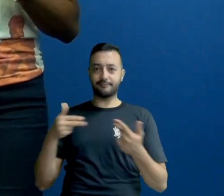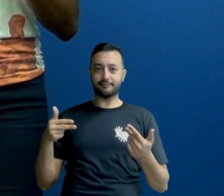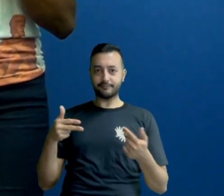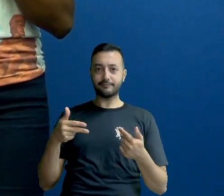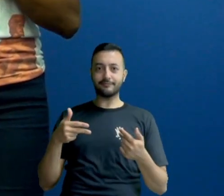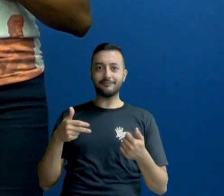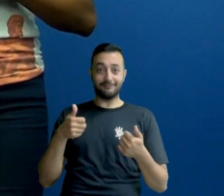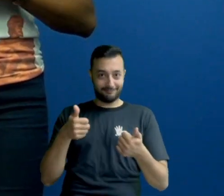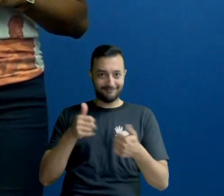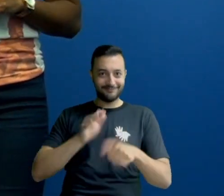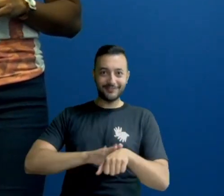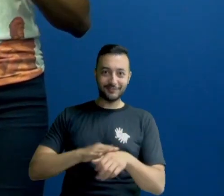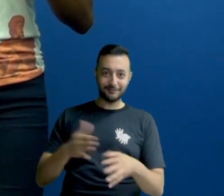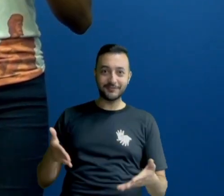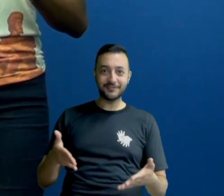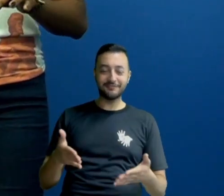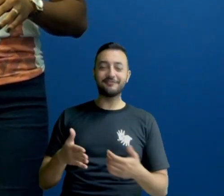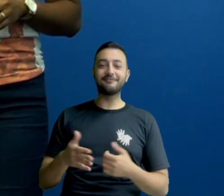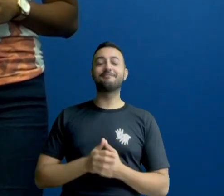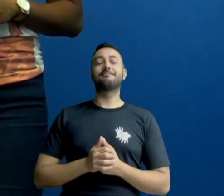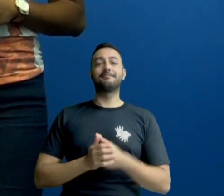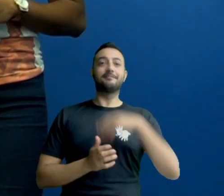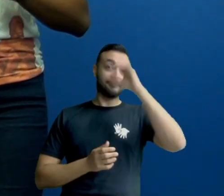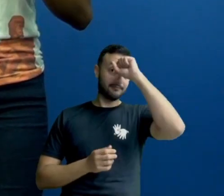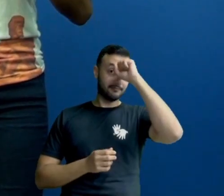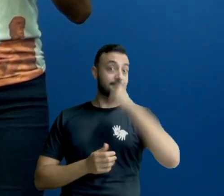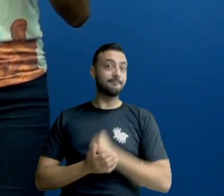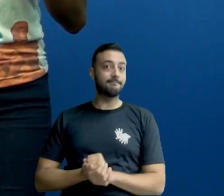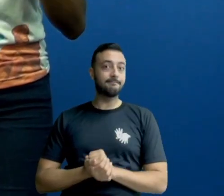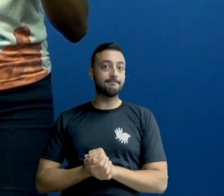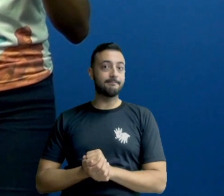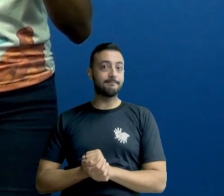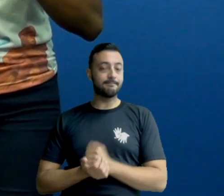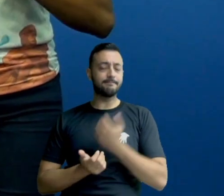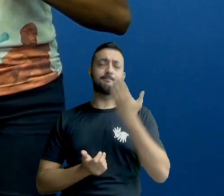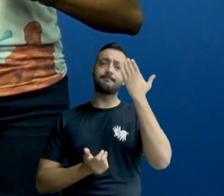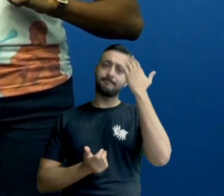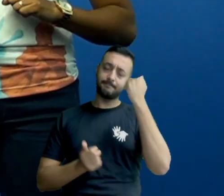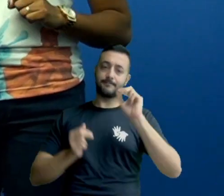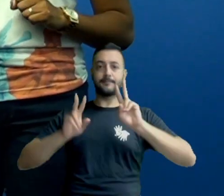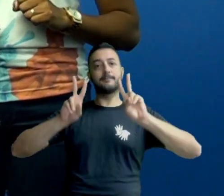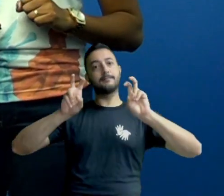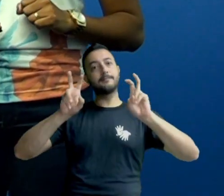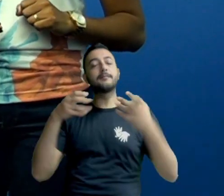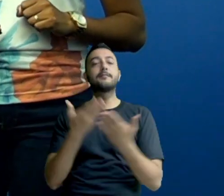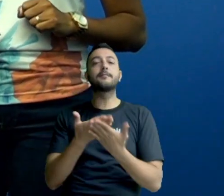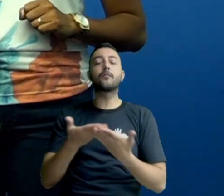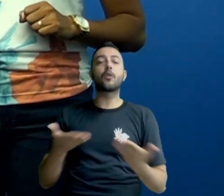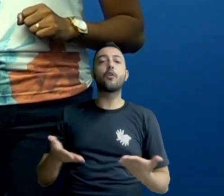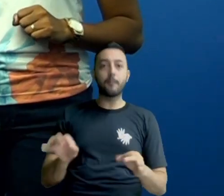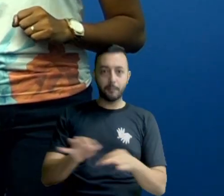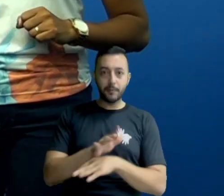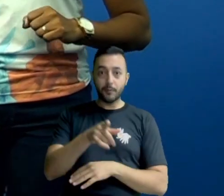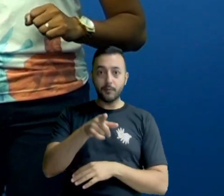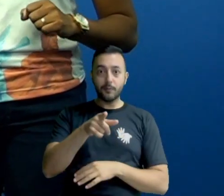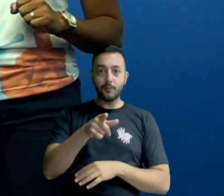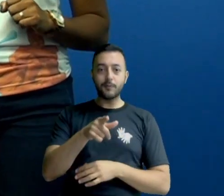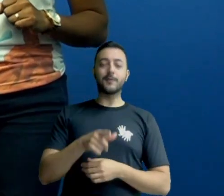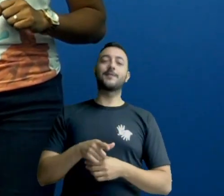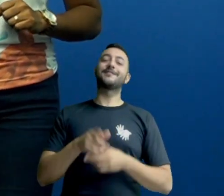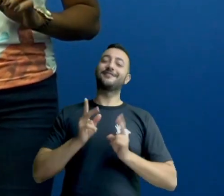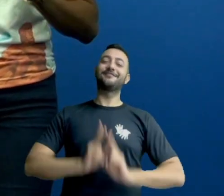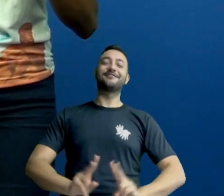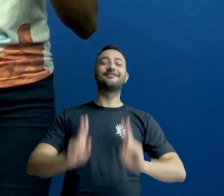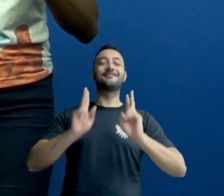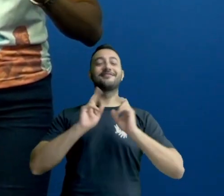anotações. Chegou o momento. Vamos aprender hoje? Vamos saber qual o tema da aula de hoje? Preparados?